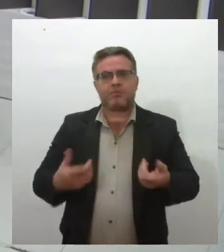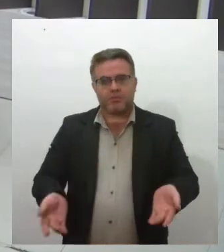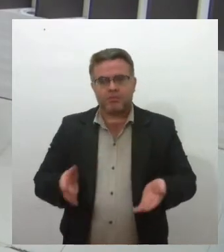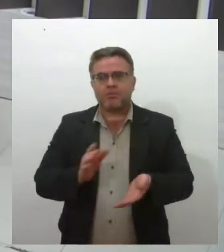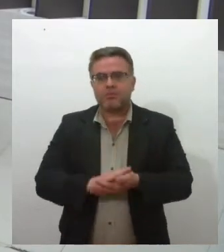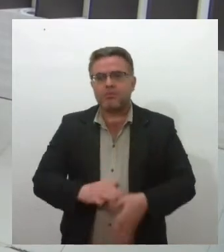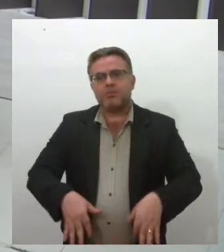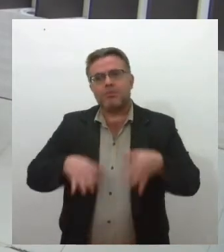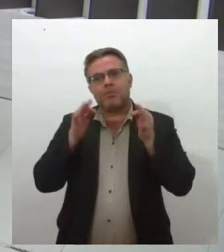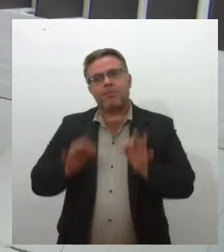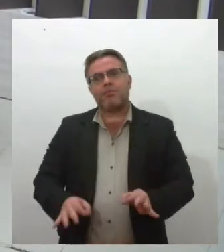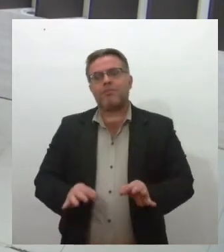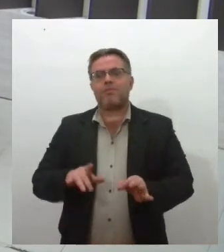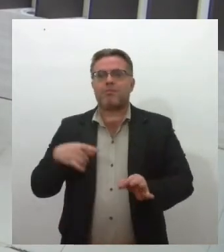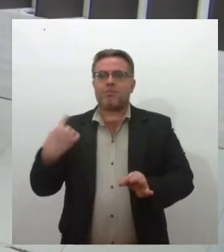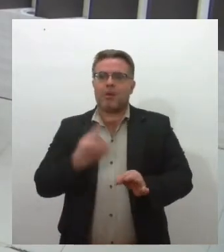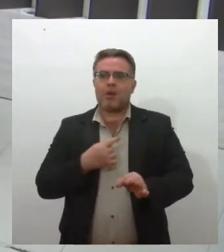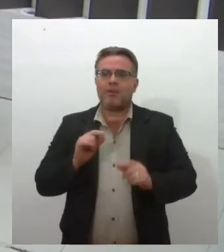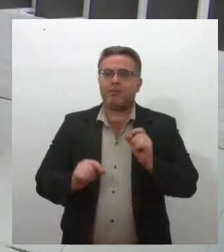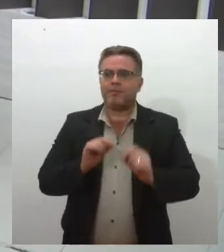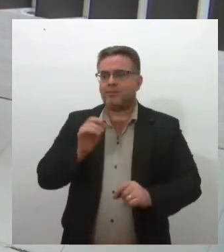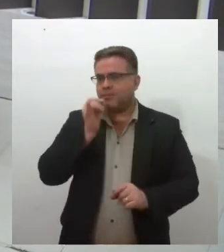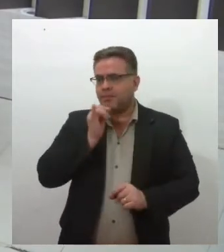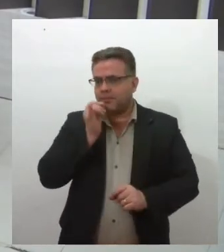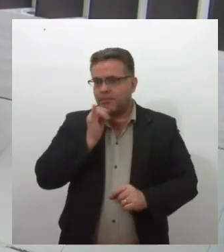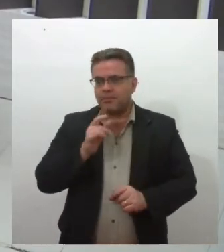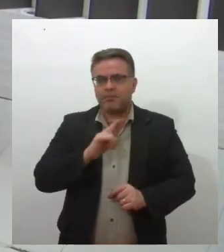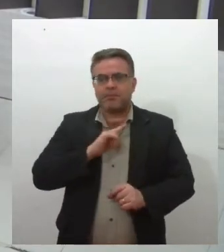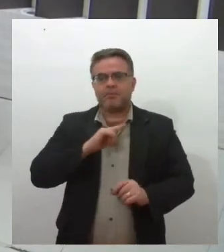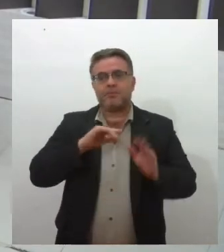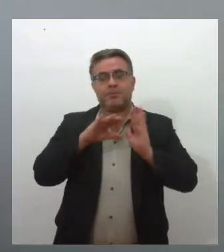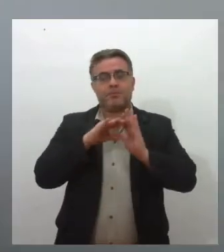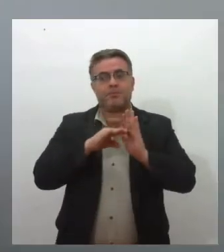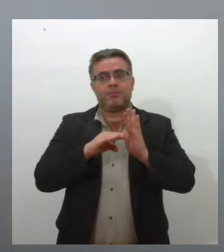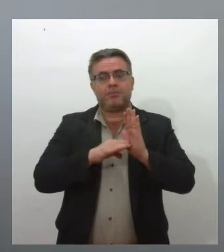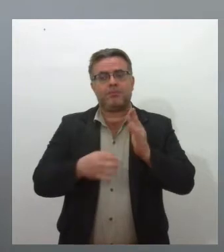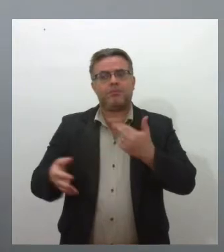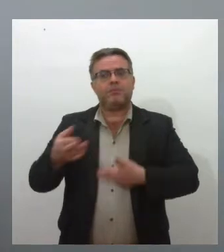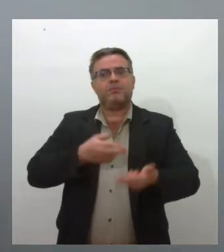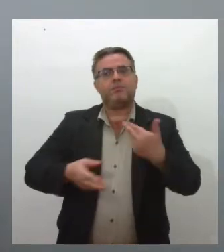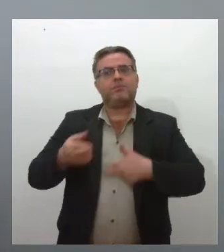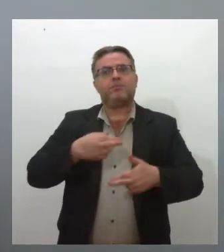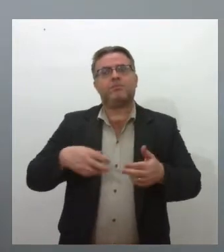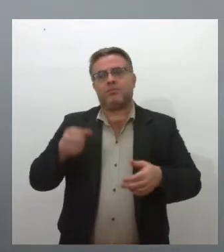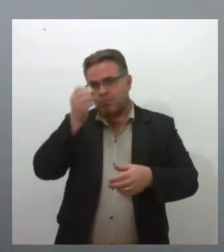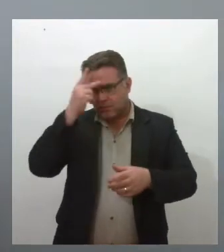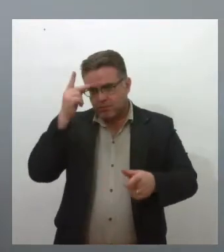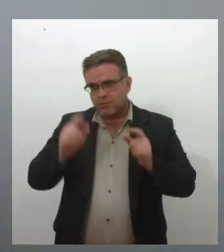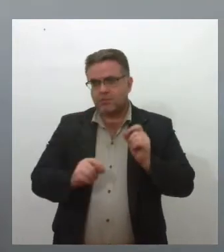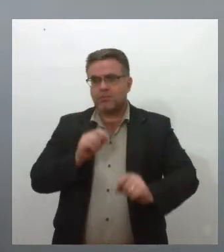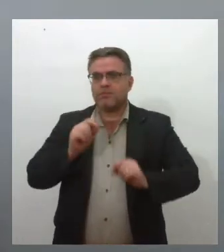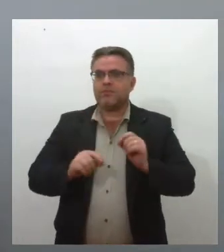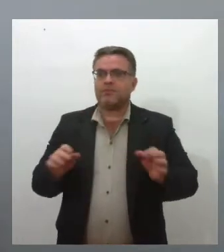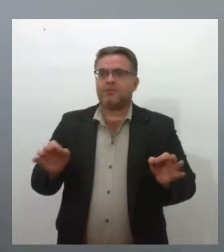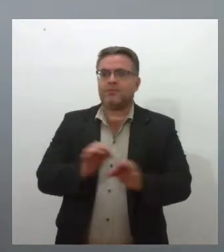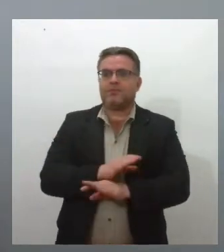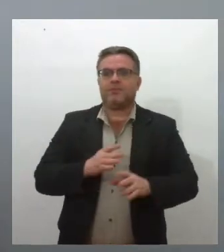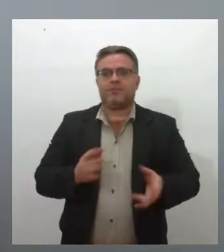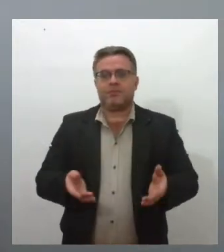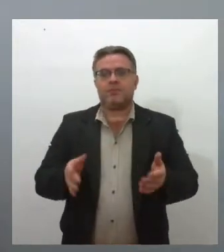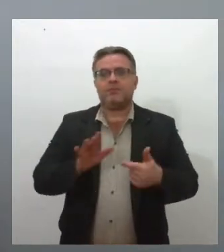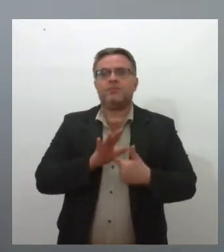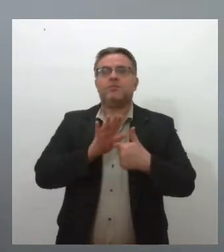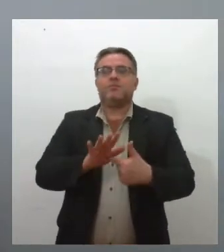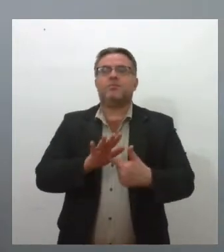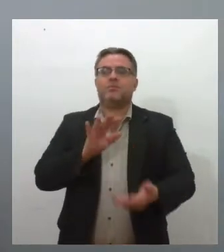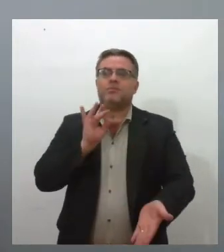Exatamente. Nós, por exemplo, nós temos um programa de parceria com as prefeituras que resultam em